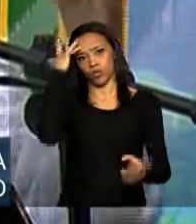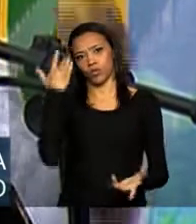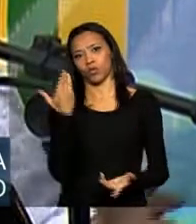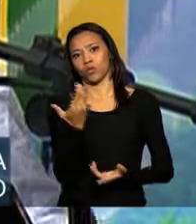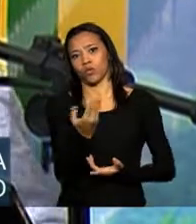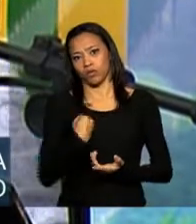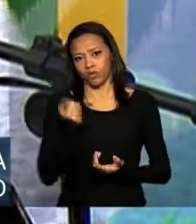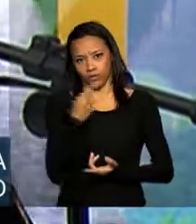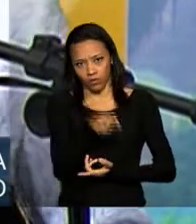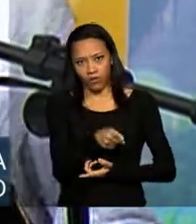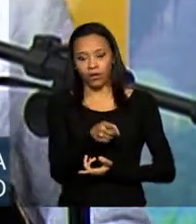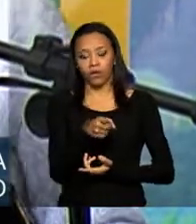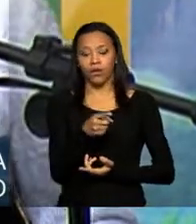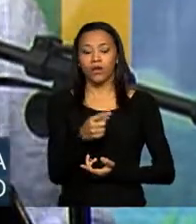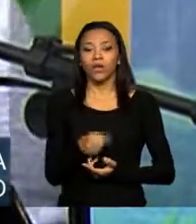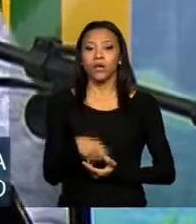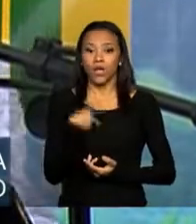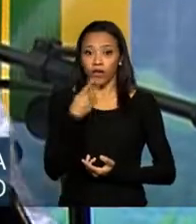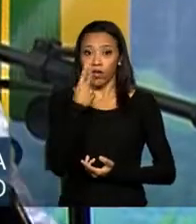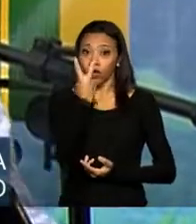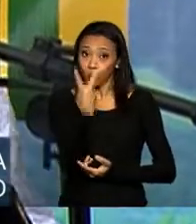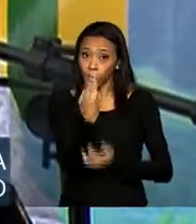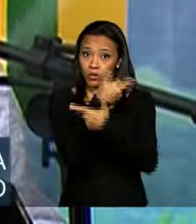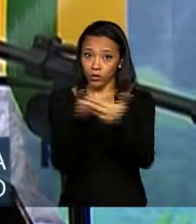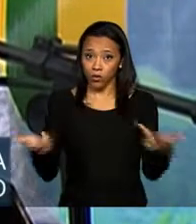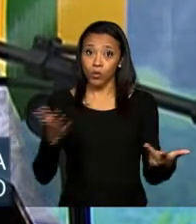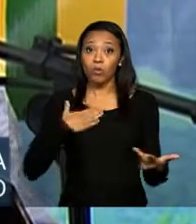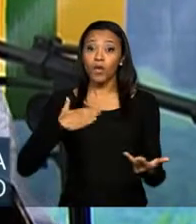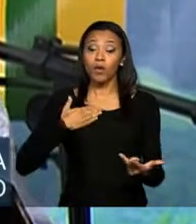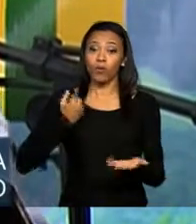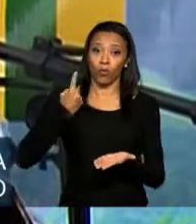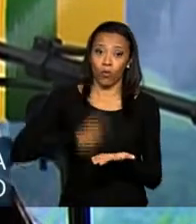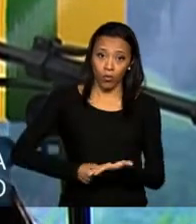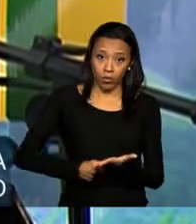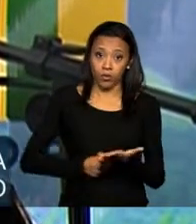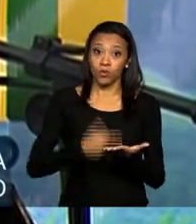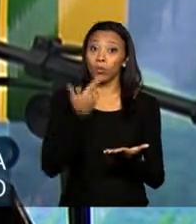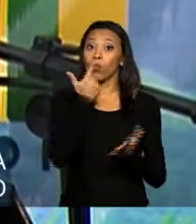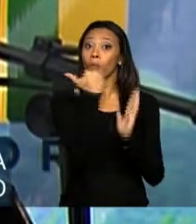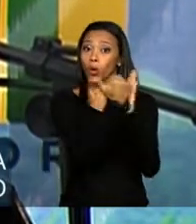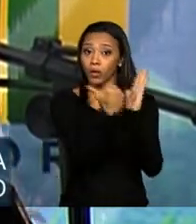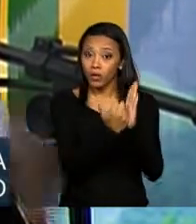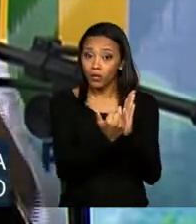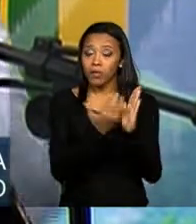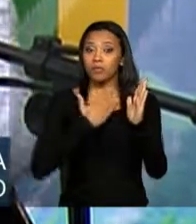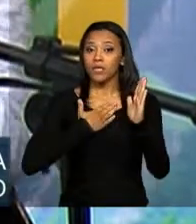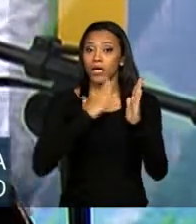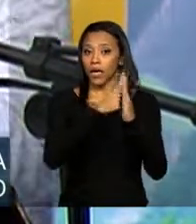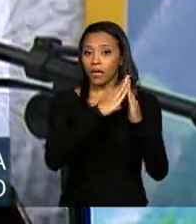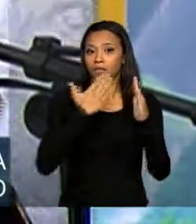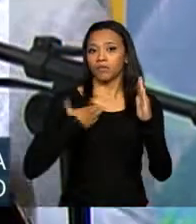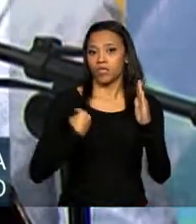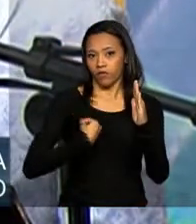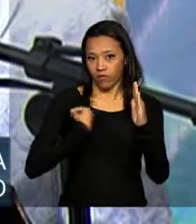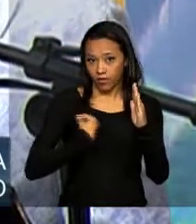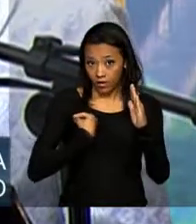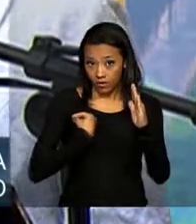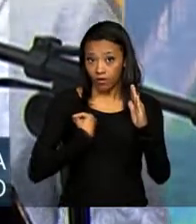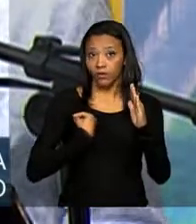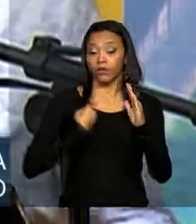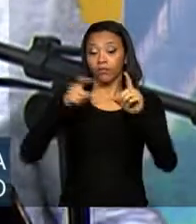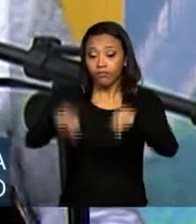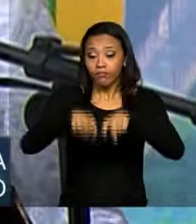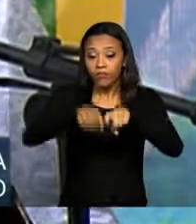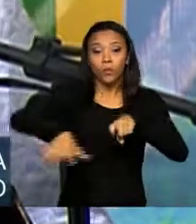quero dizer para vocês duas coisas meu compromisso por minha casa minha vida rural e meu compromisso